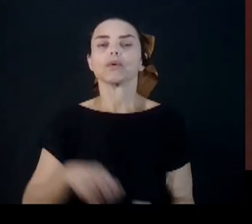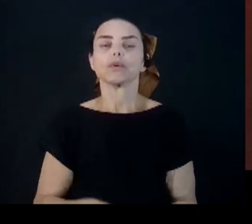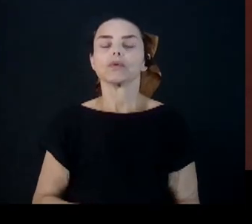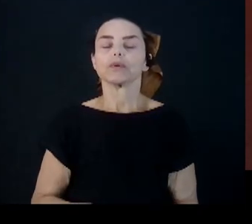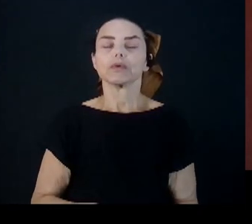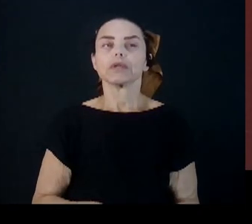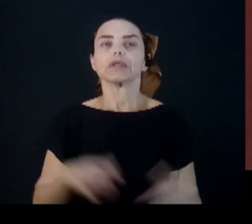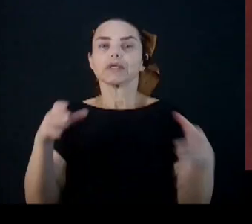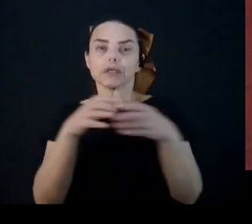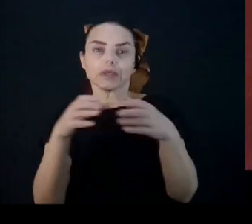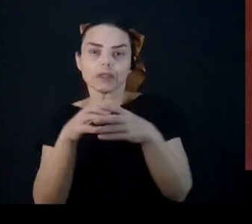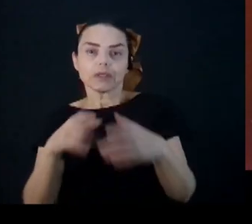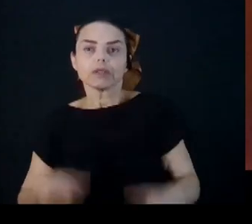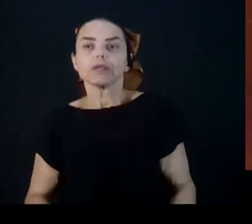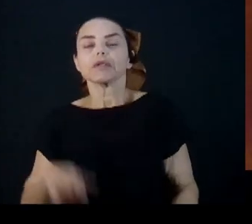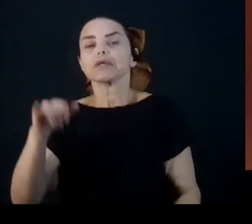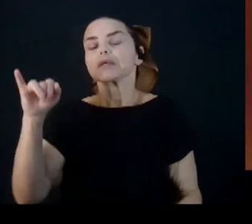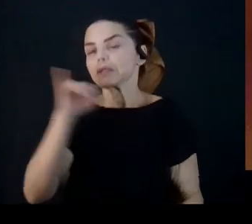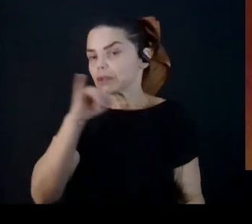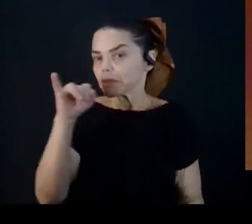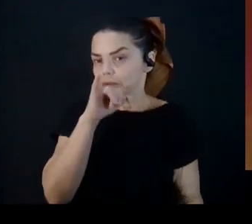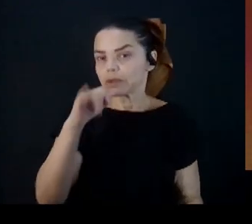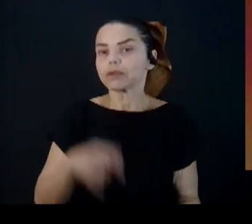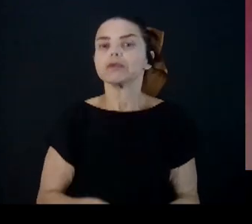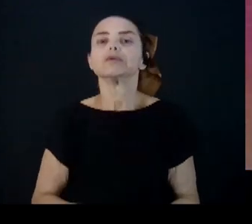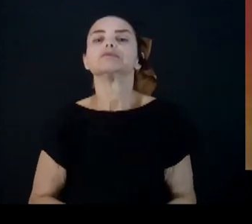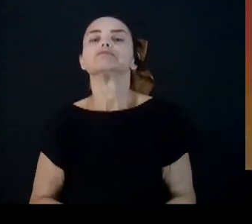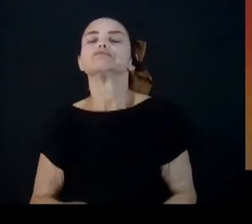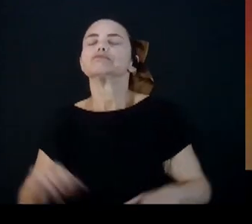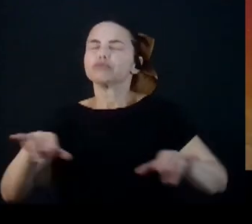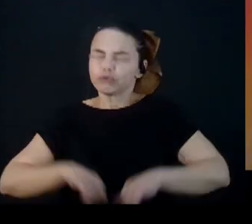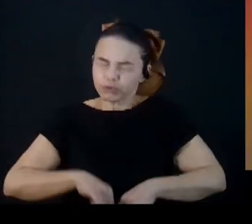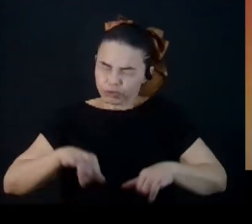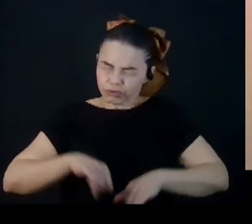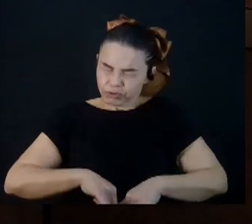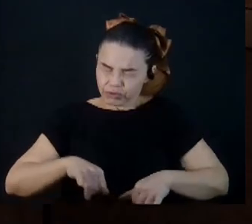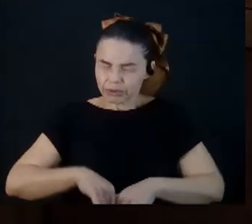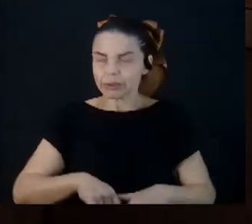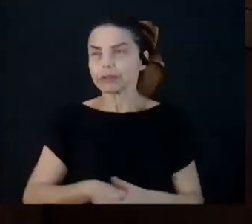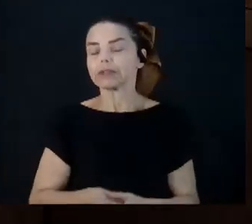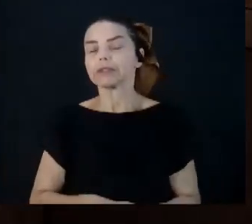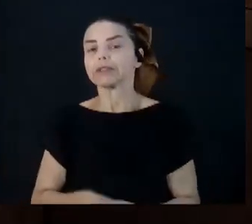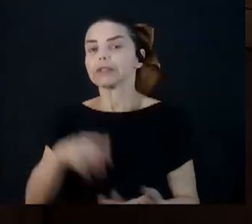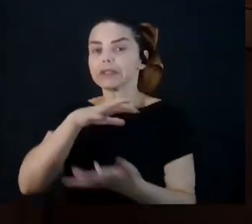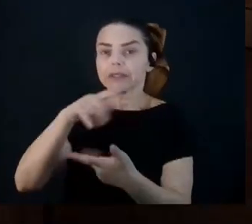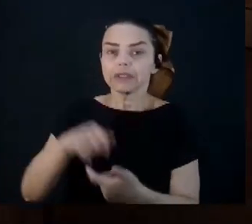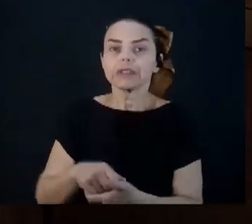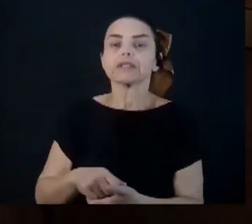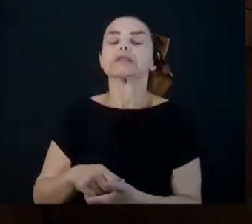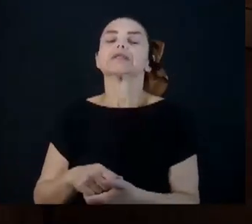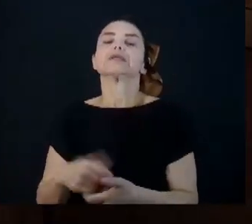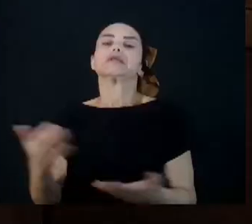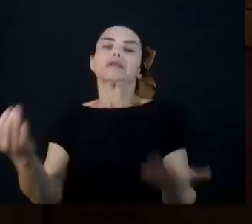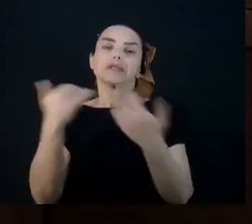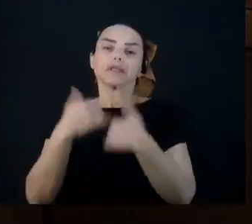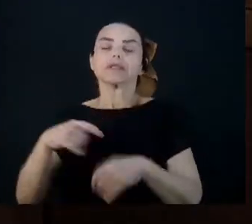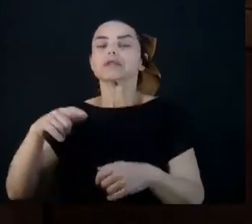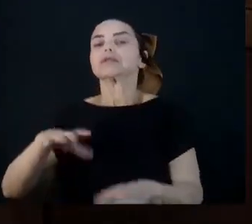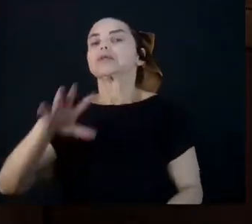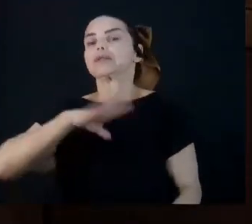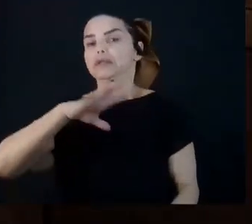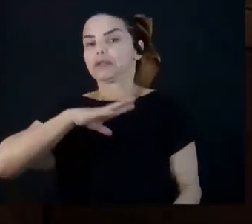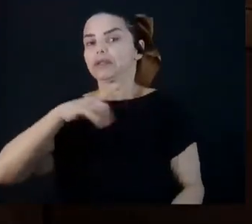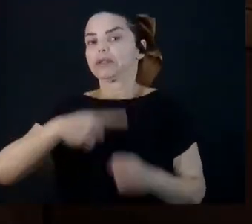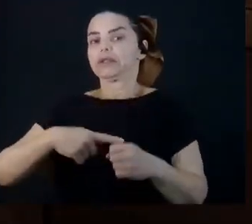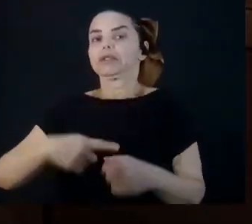eles eram naturalmente muito maltratados, né, na terra, etc., vieram para a cidade e